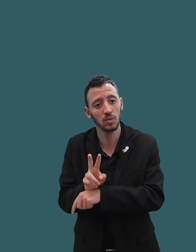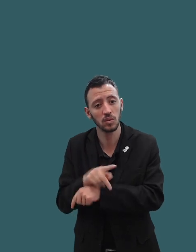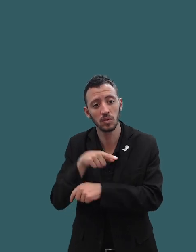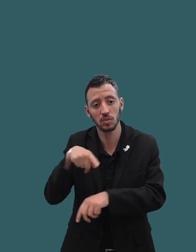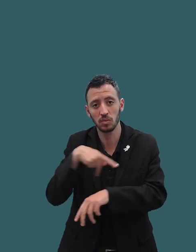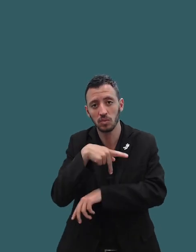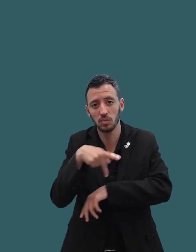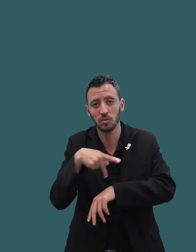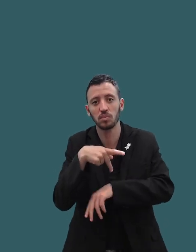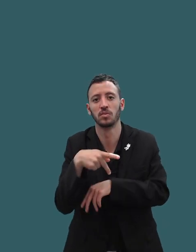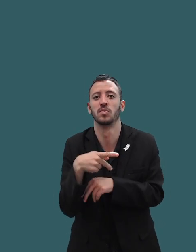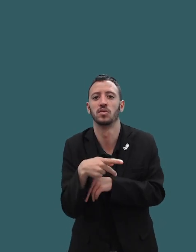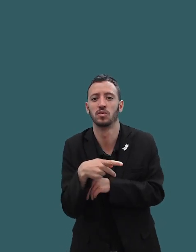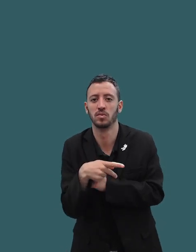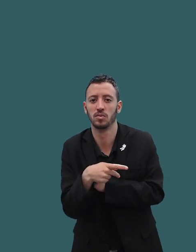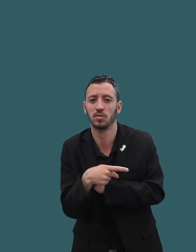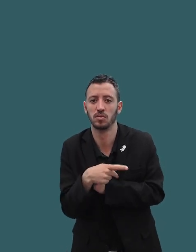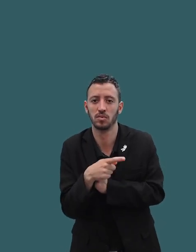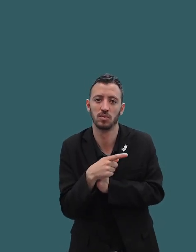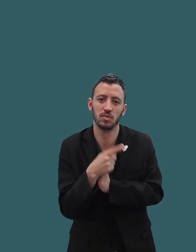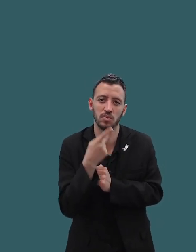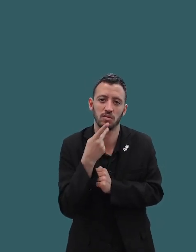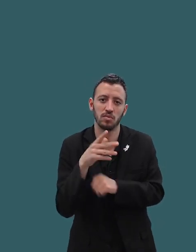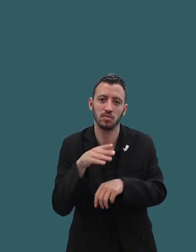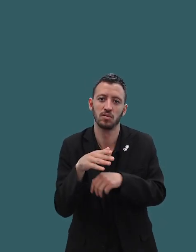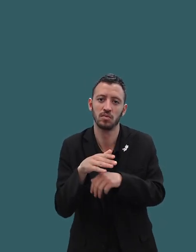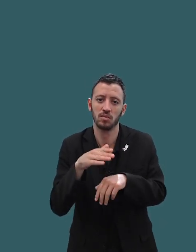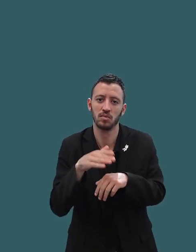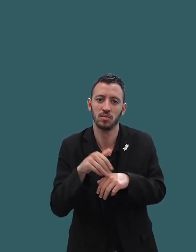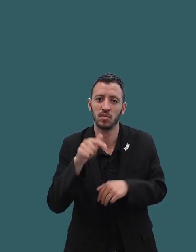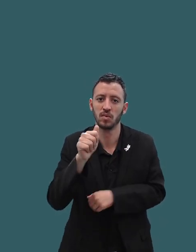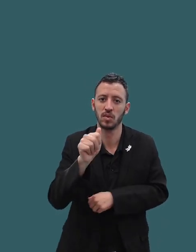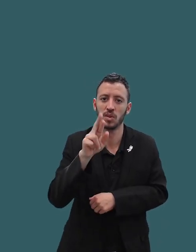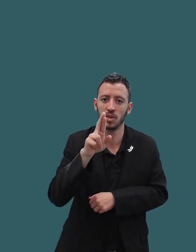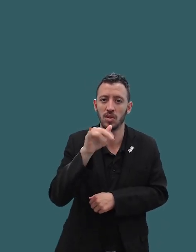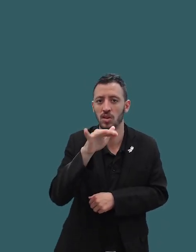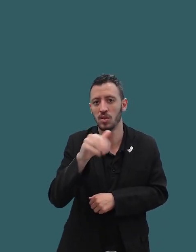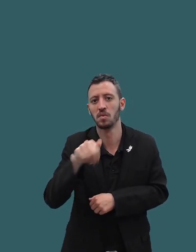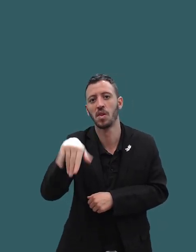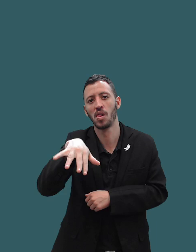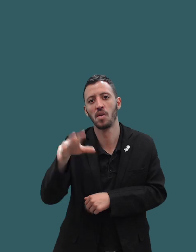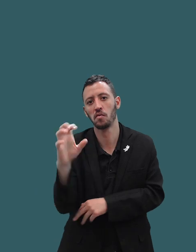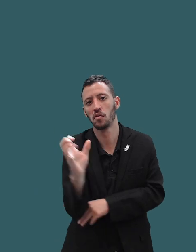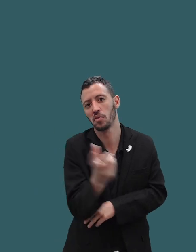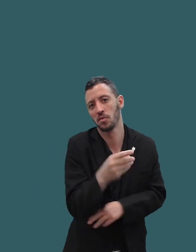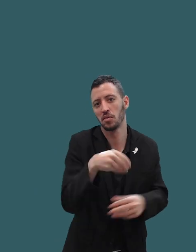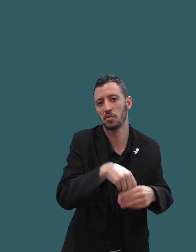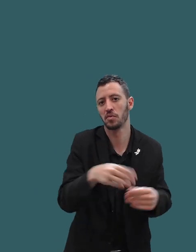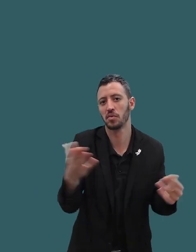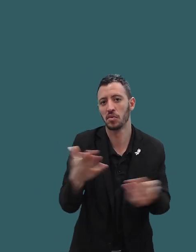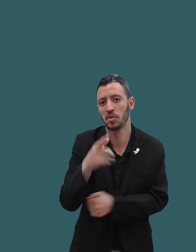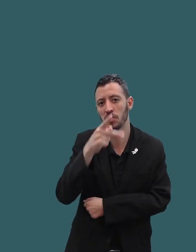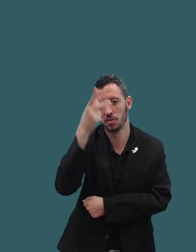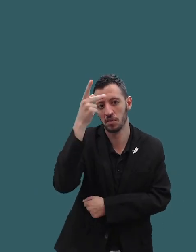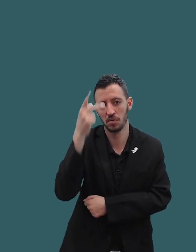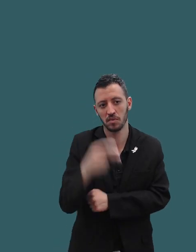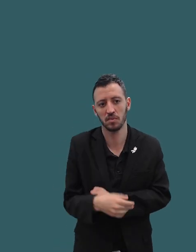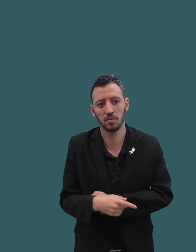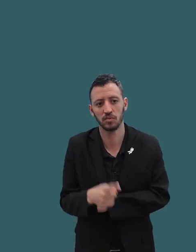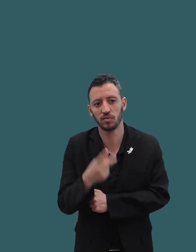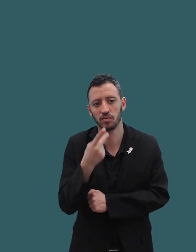do país, praticamente, que é a Chapada do Araripe, a Flona, a Floresta Nacional do Araripe, que o imperador